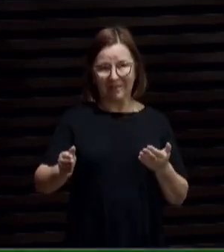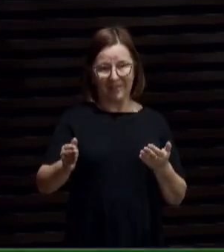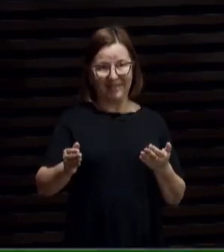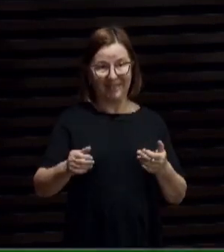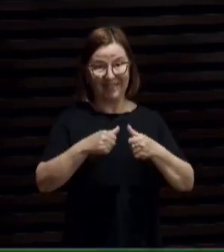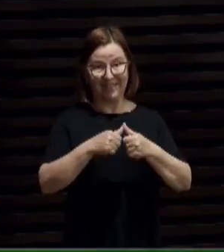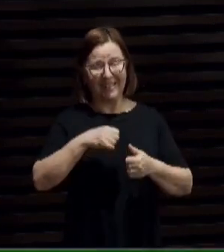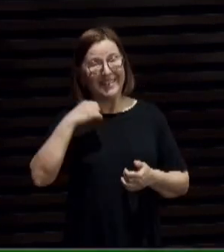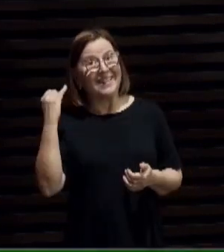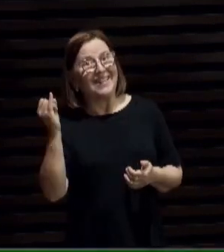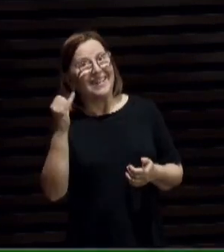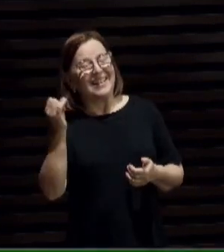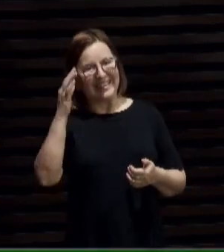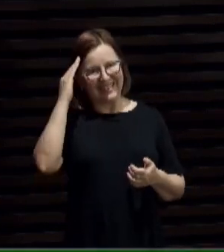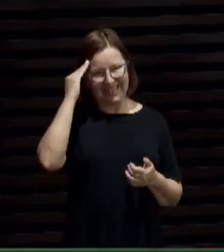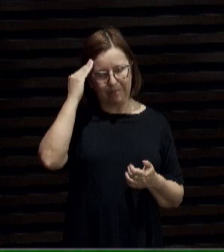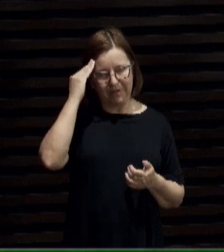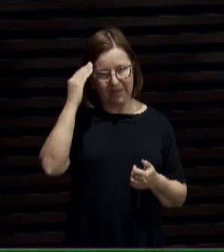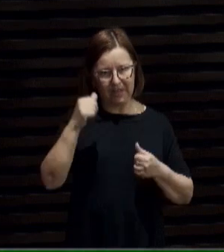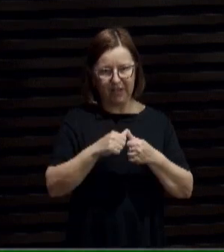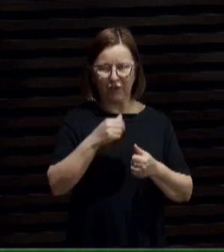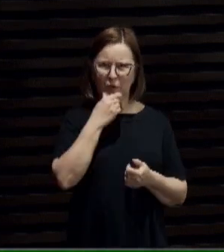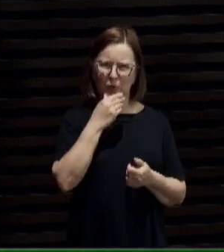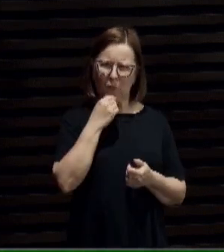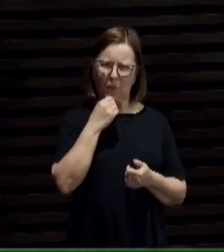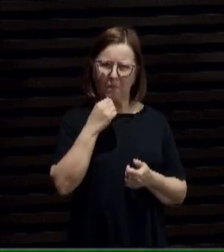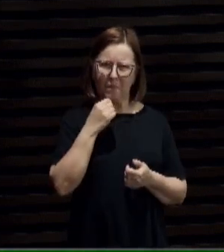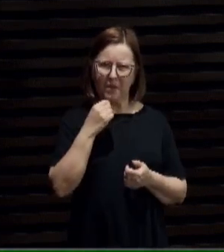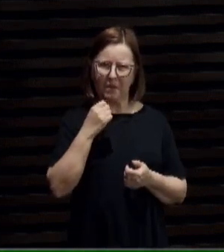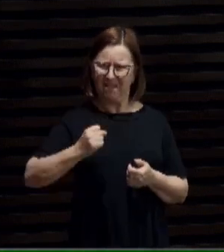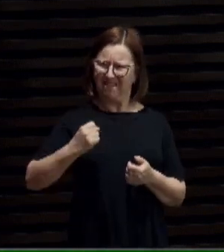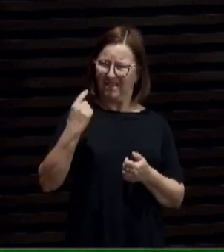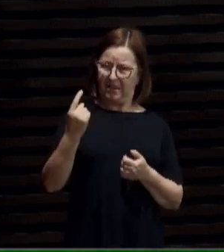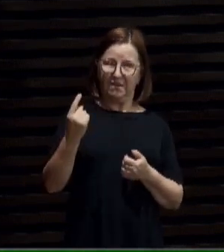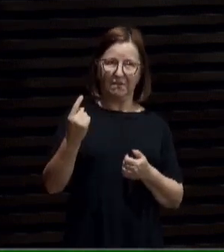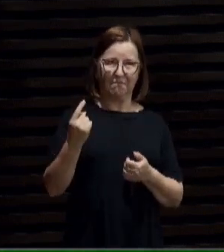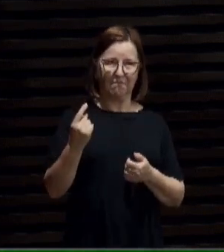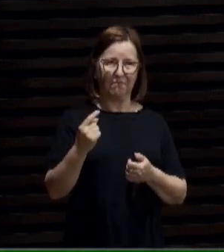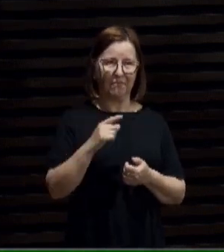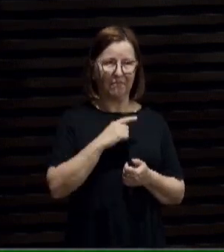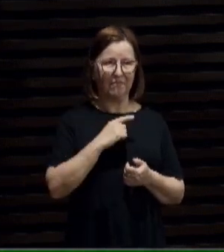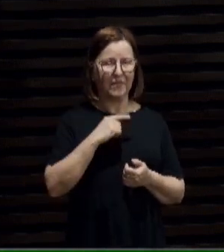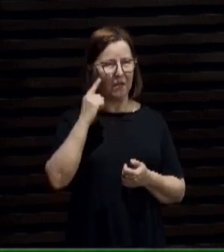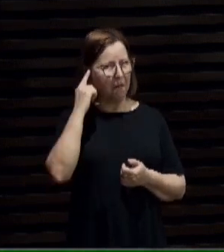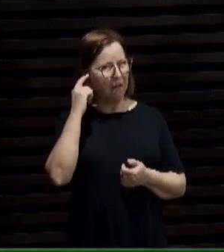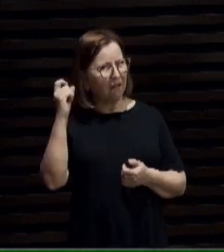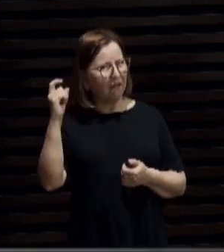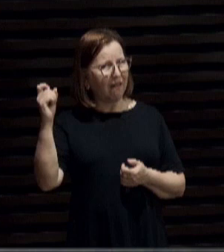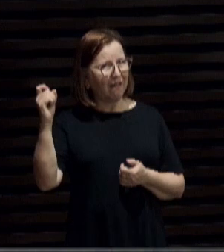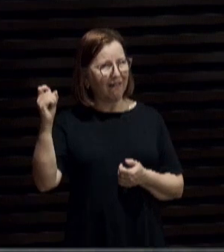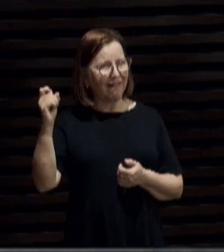precioso saber que esse estranho, ele tinha um sonar. Você sabe que é